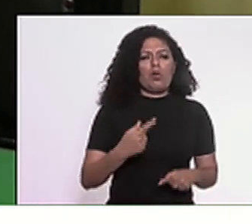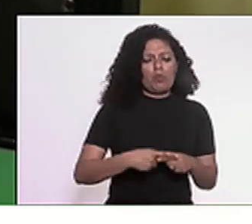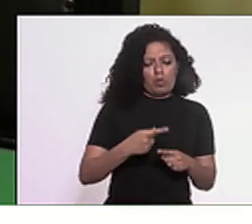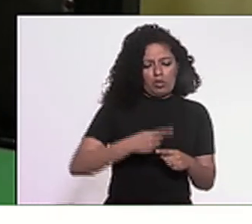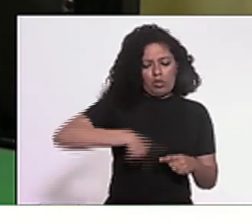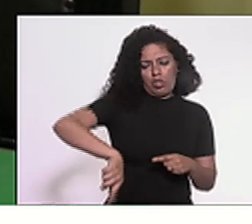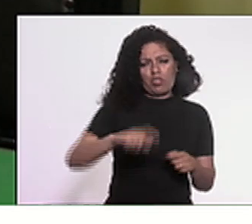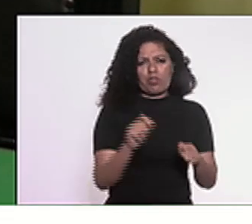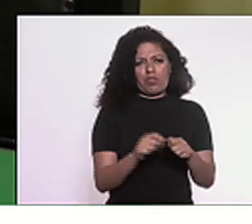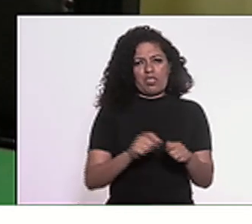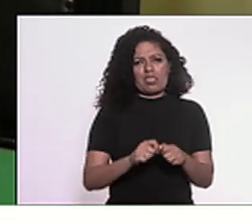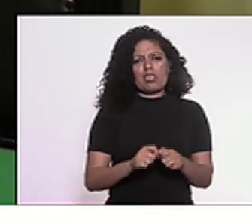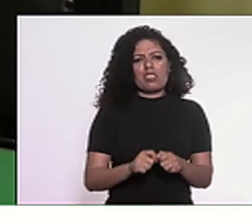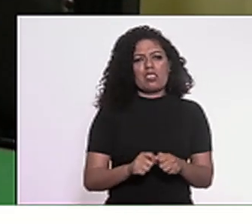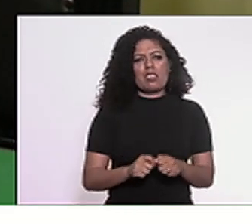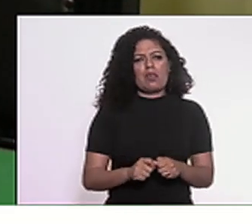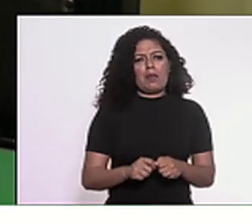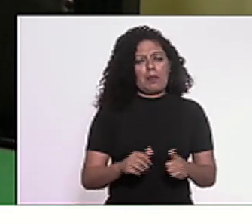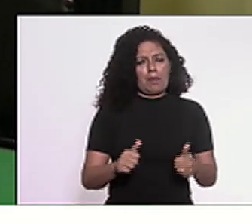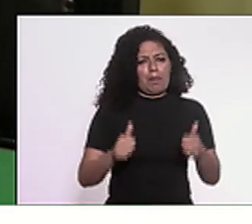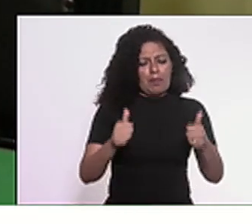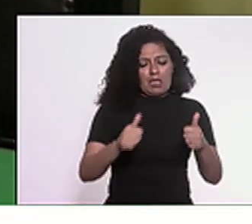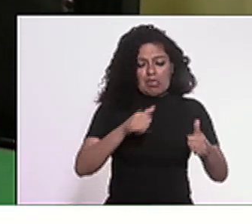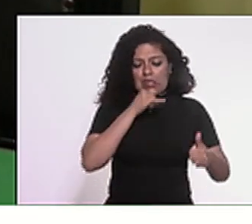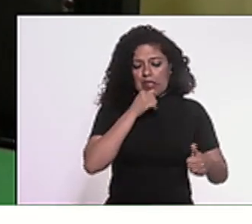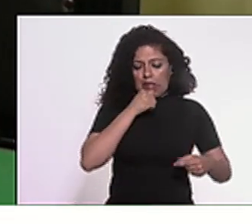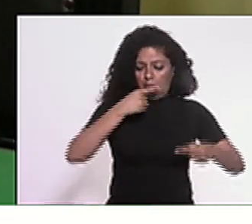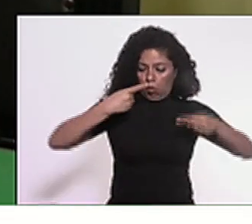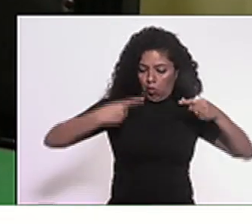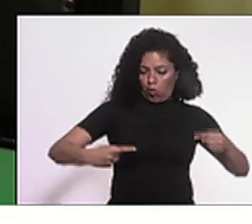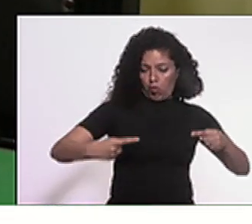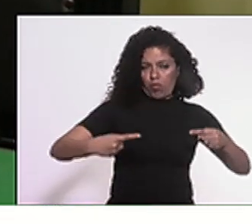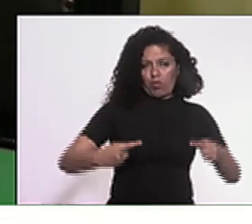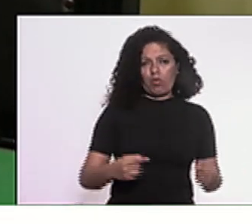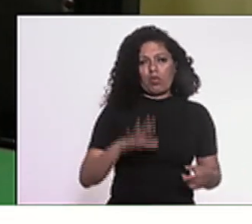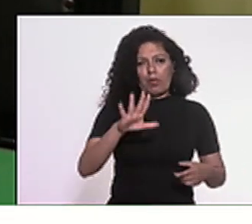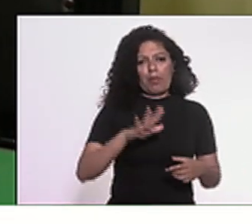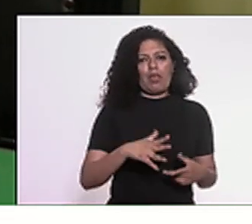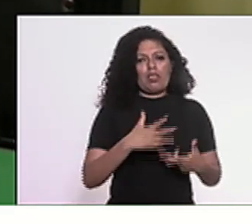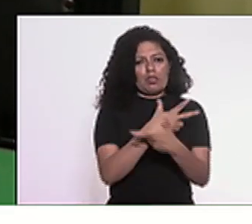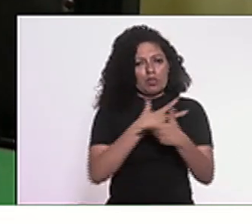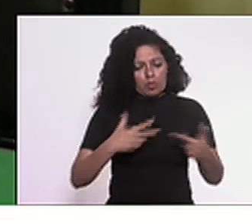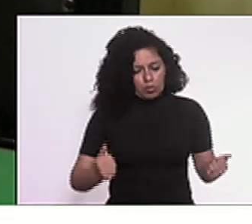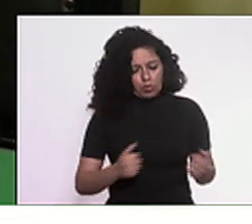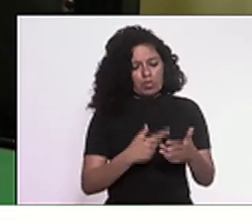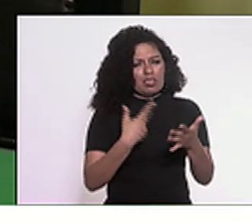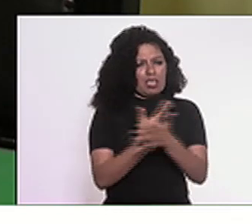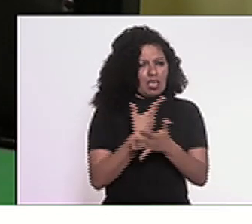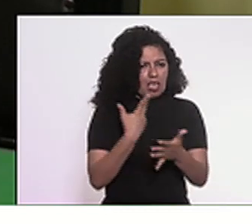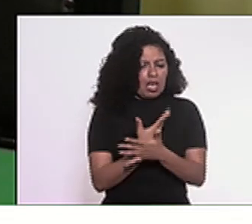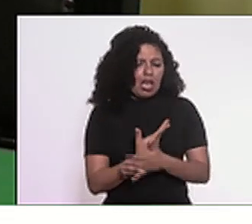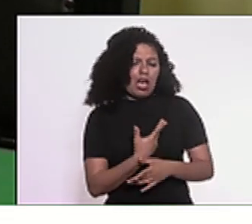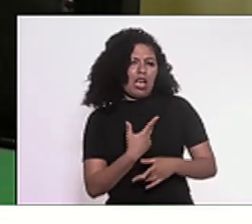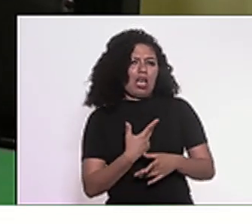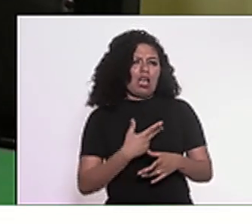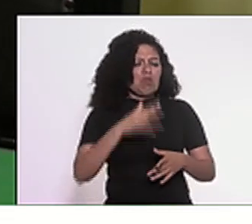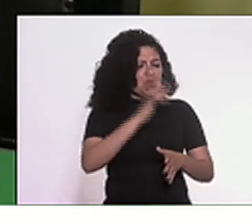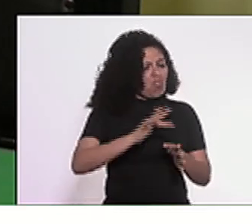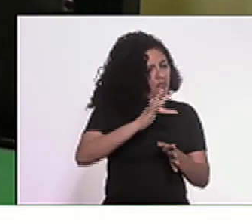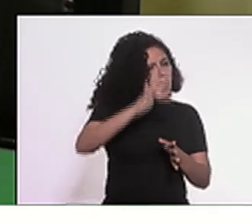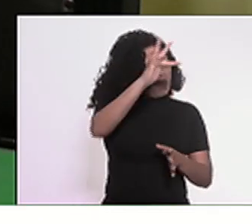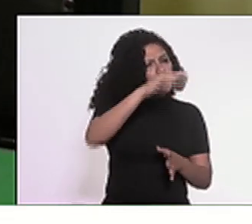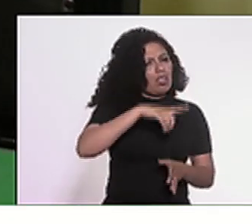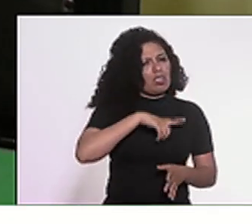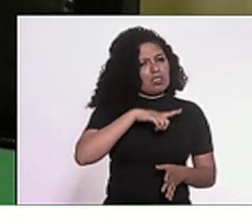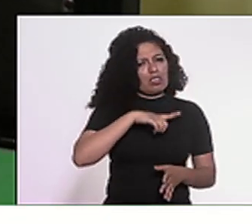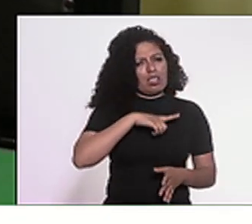fazer isso sem muito confronto, mas hoje a lógica de guerra está estabelecida nas comunidades do Rio de Janeiro e a